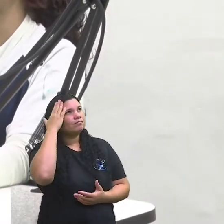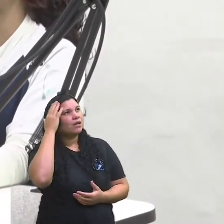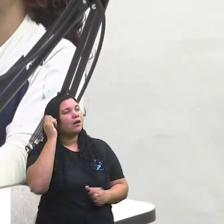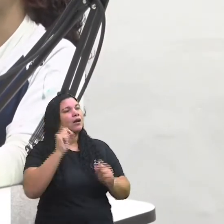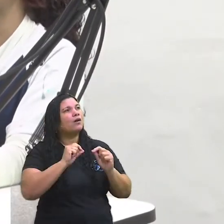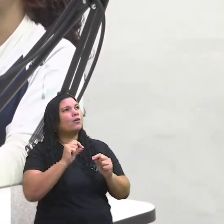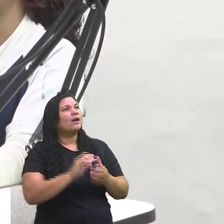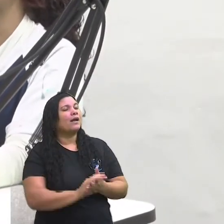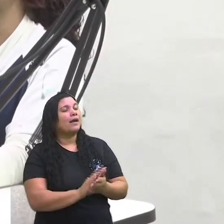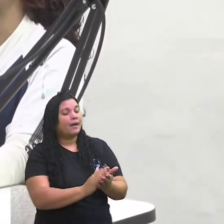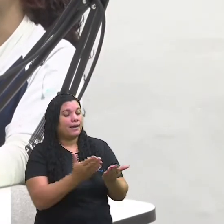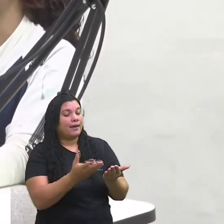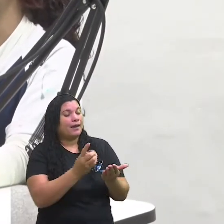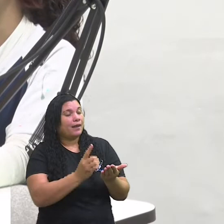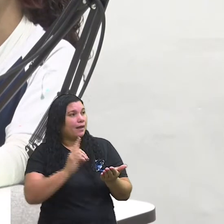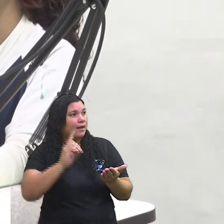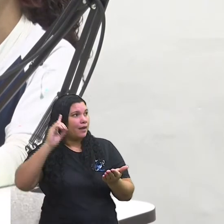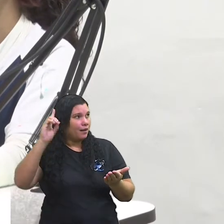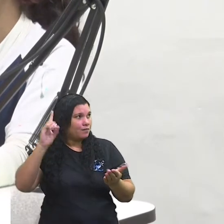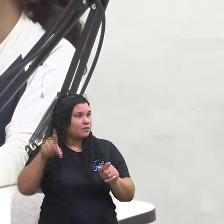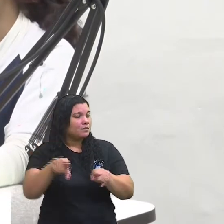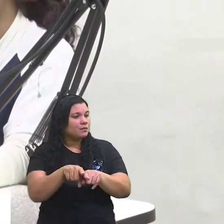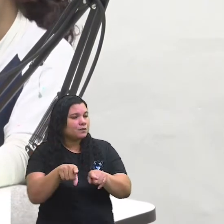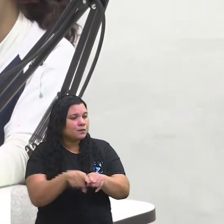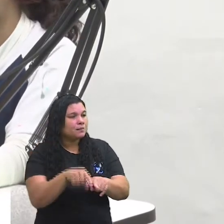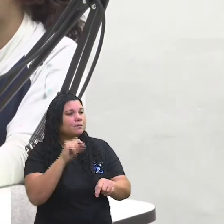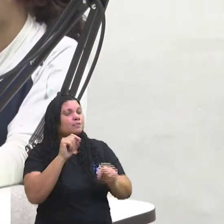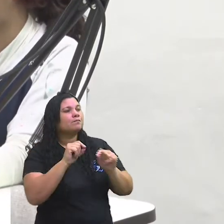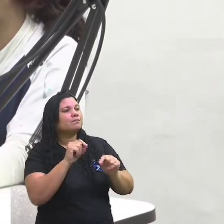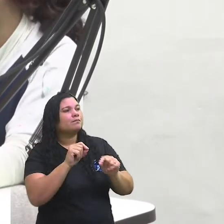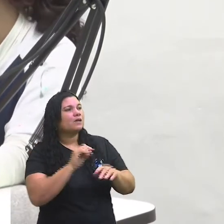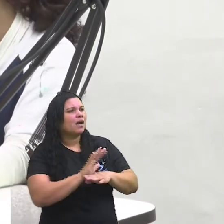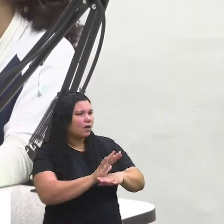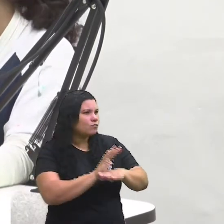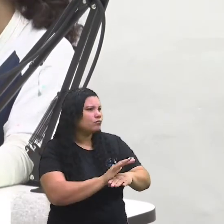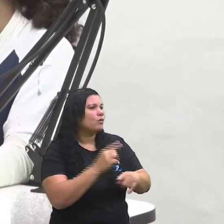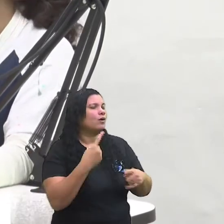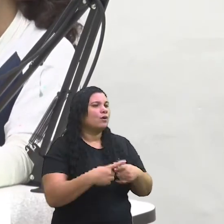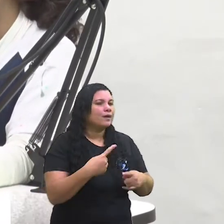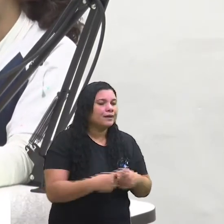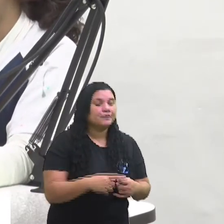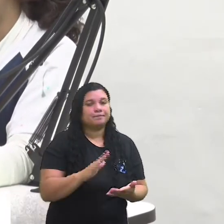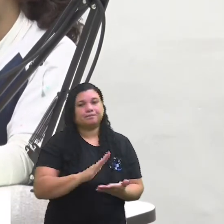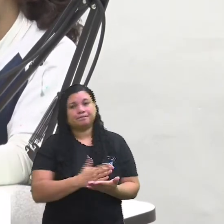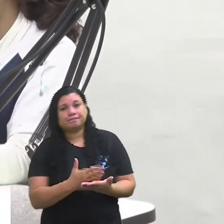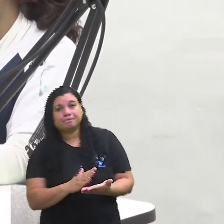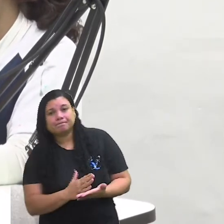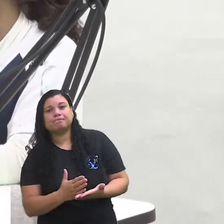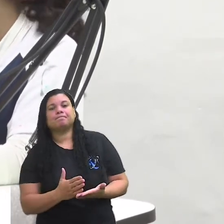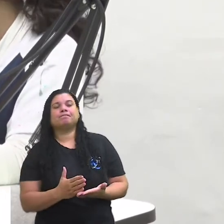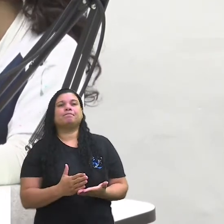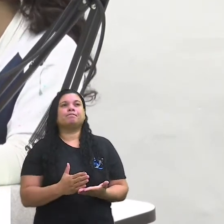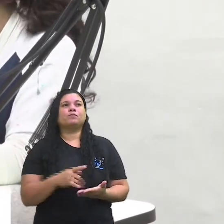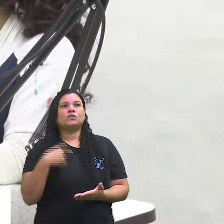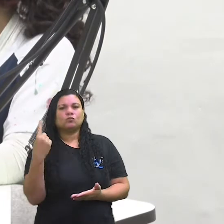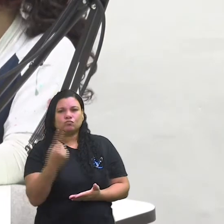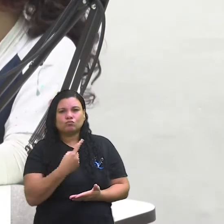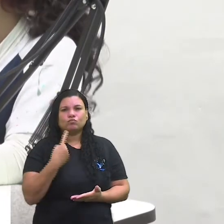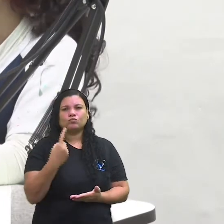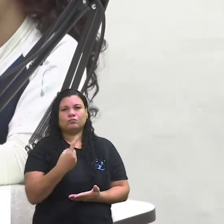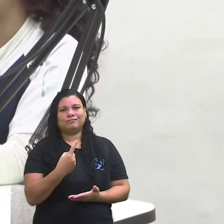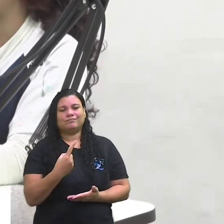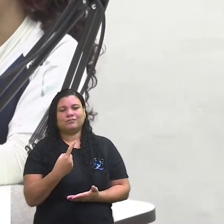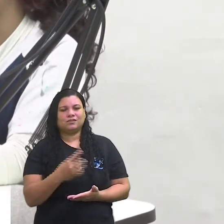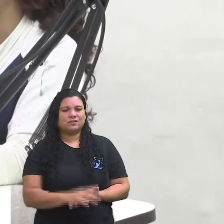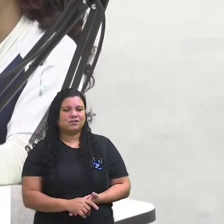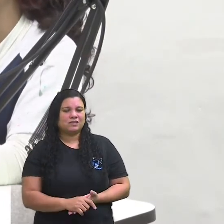que a gente tá passando por tal momento e a gente pode não ser acostumado a ler a Bíblia.